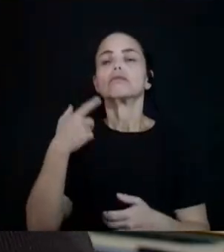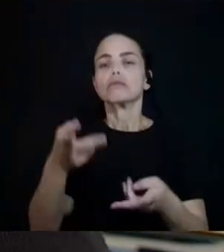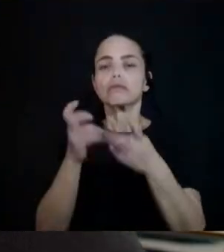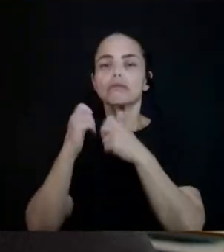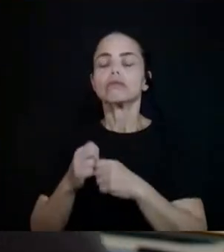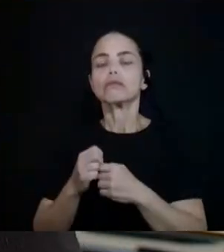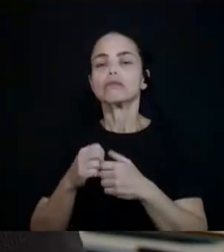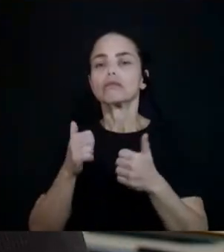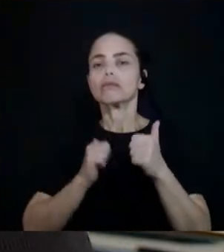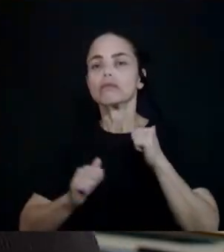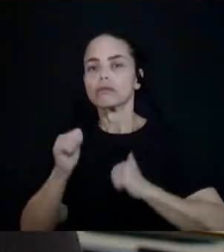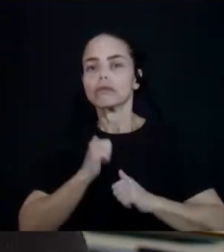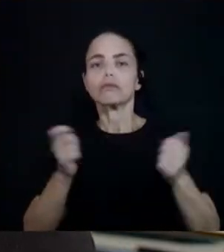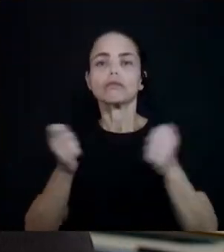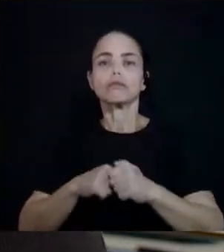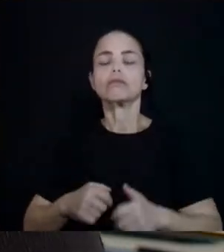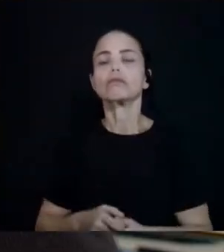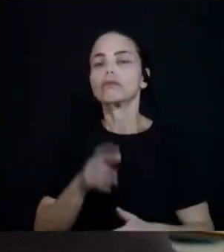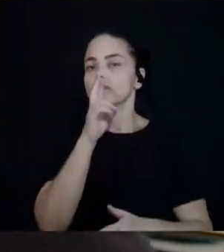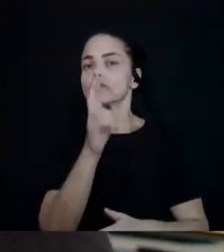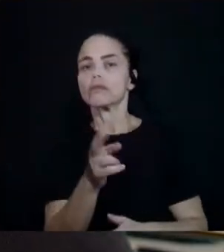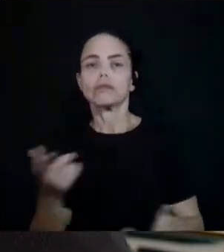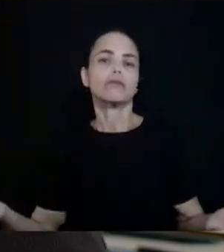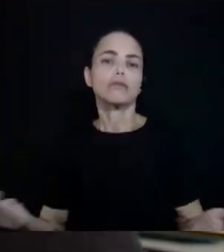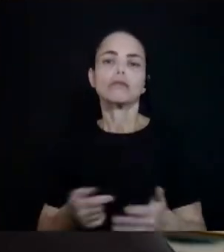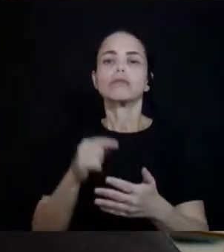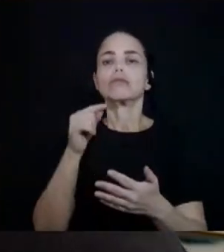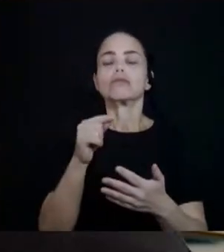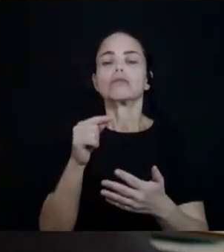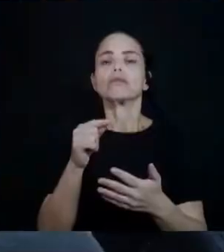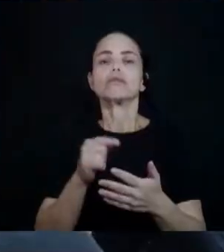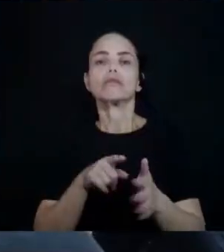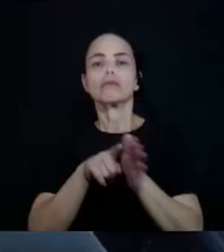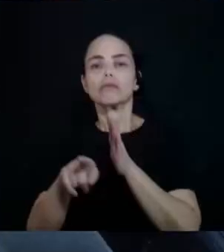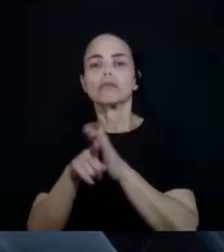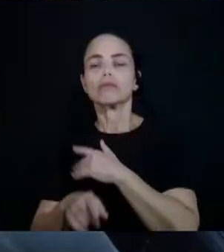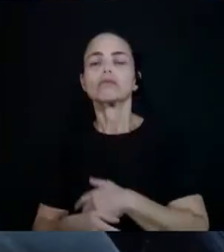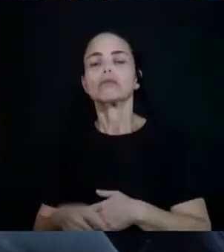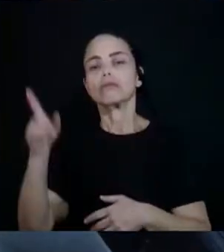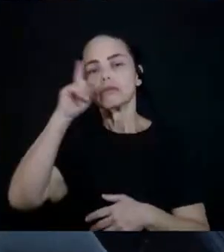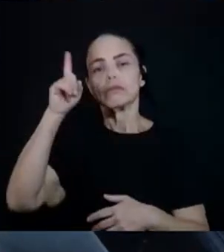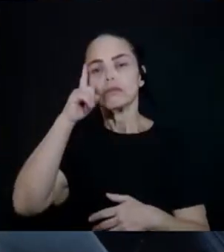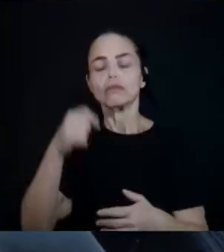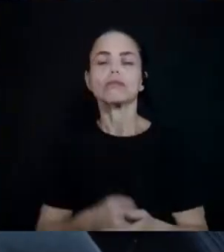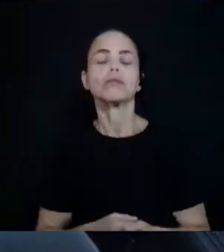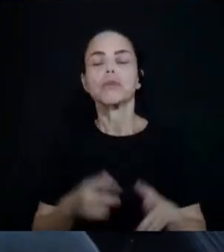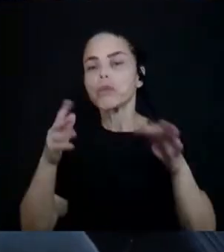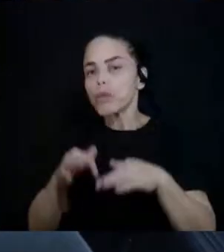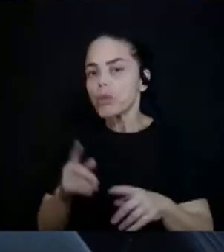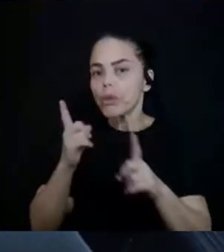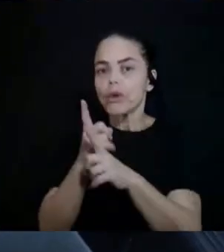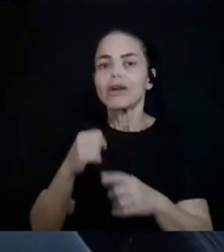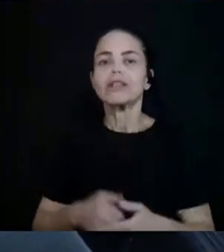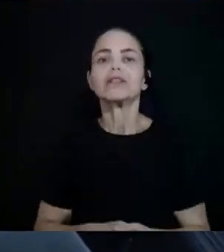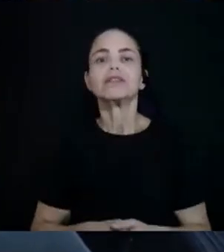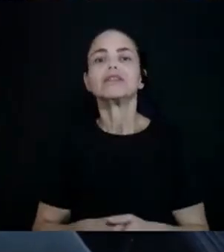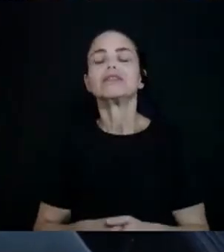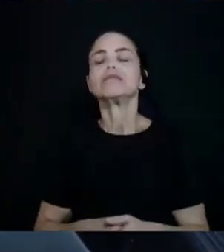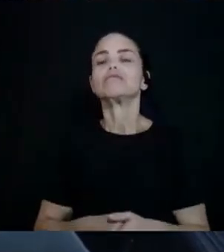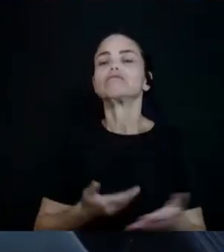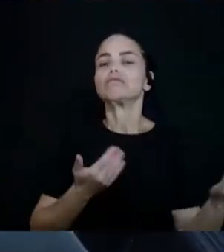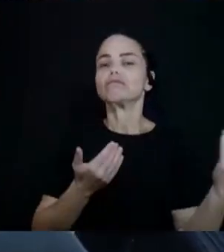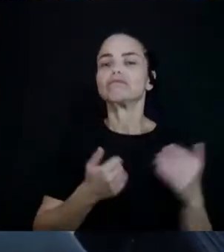fato, que podem responder por essas questões que atingem eles todos os dias. Ao final do encontro, os jovens saíram com uma